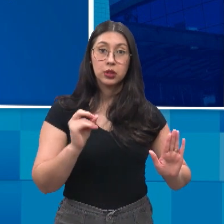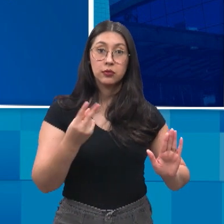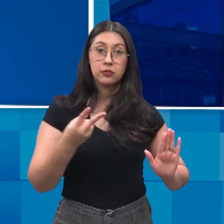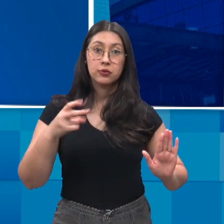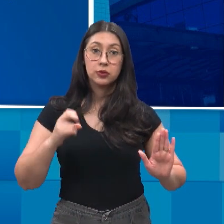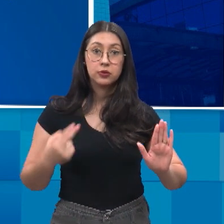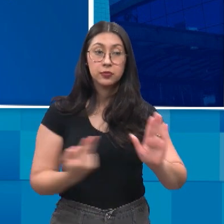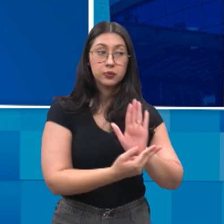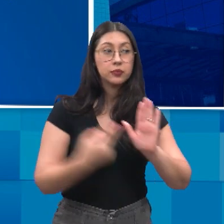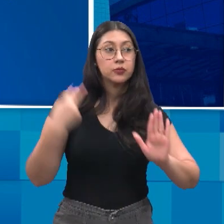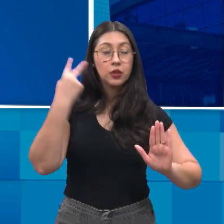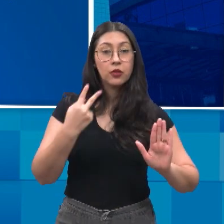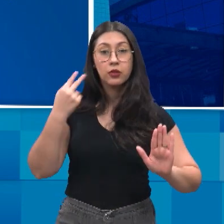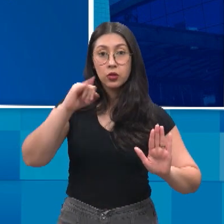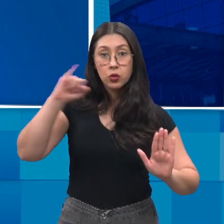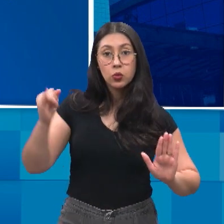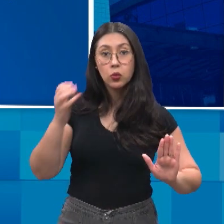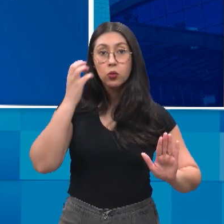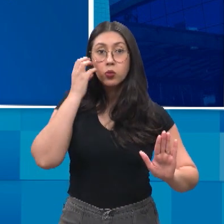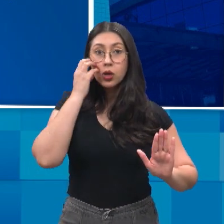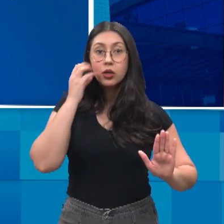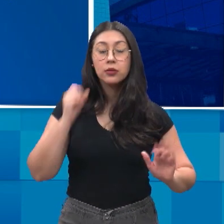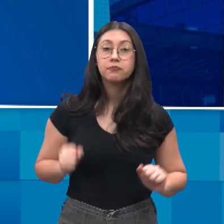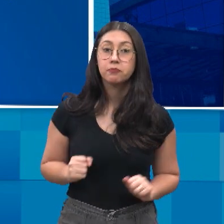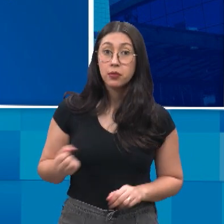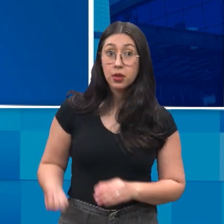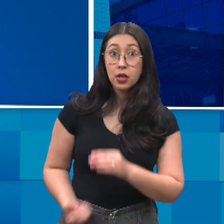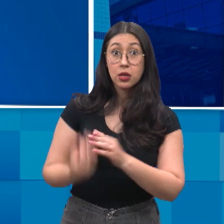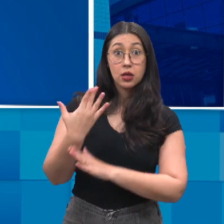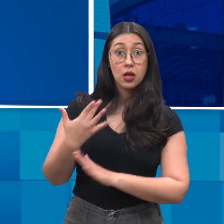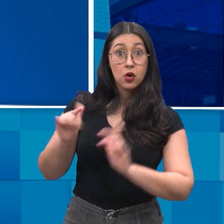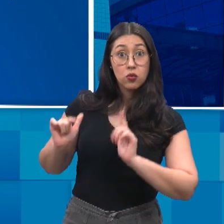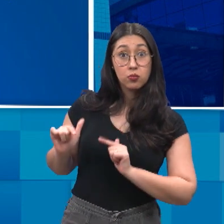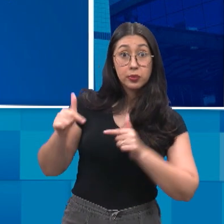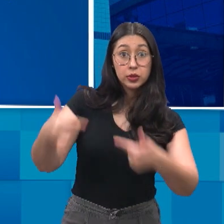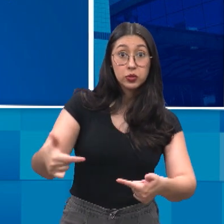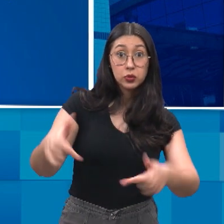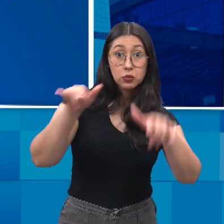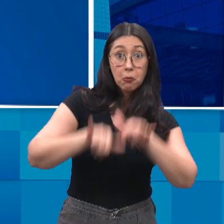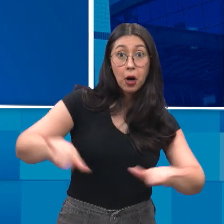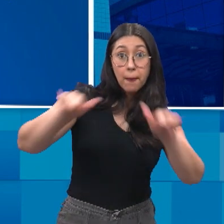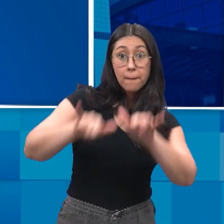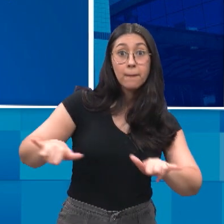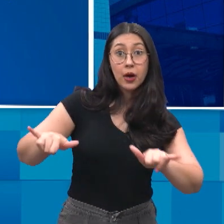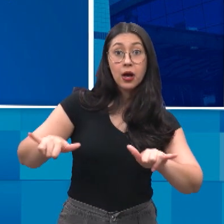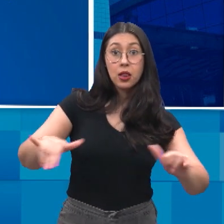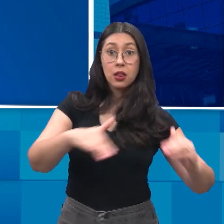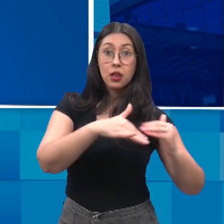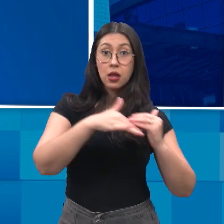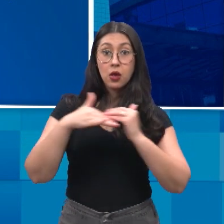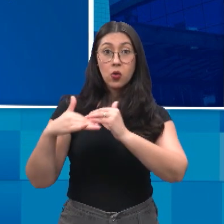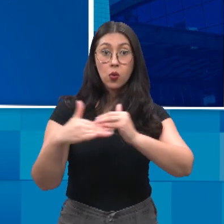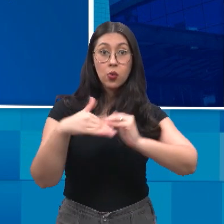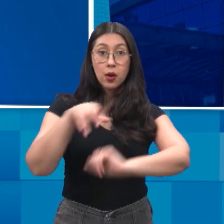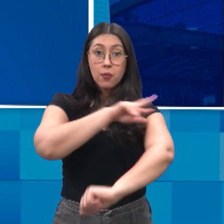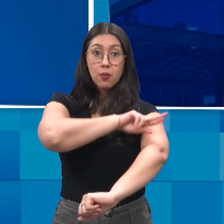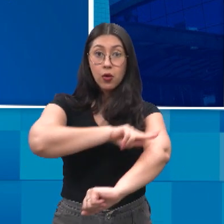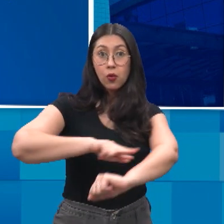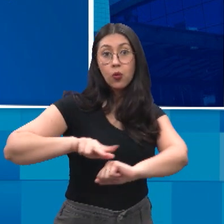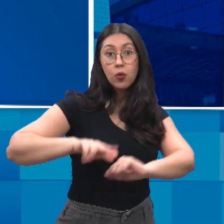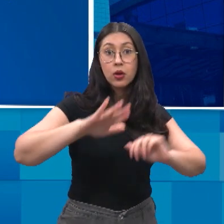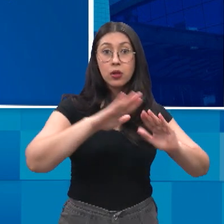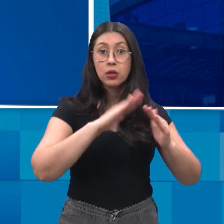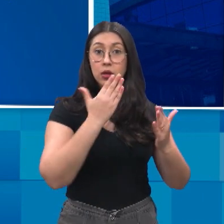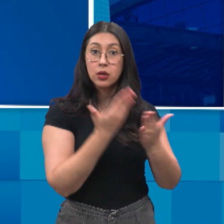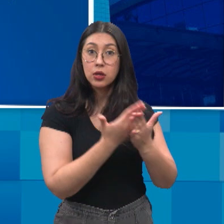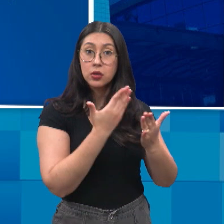vereadora Juliana Fraga. Institui a política municipal de promoção da igualdade racial na educação no âmbito da